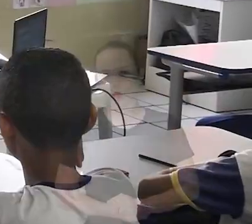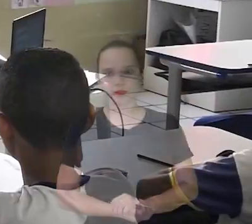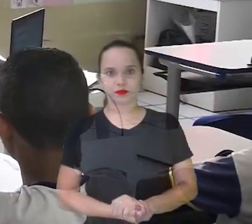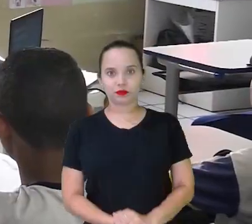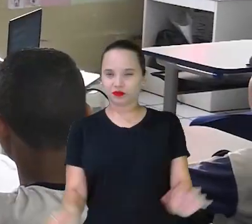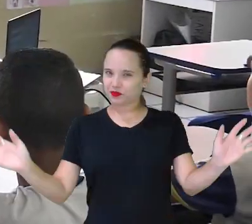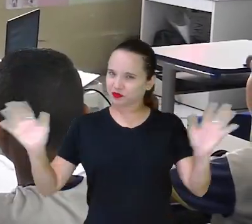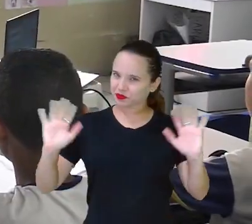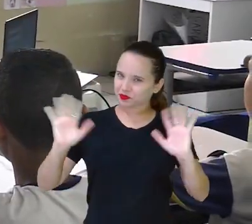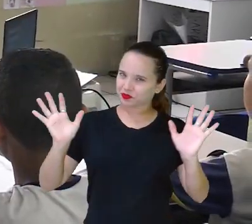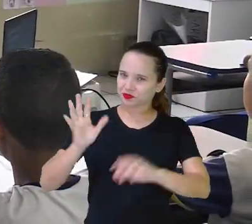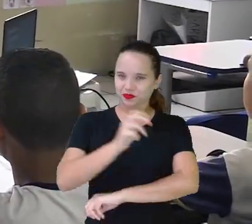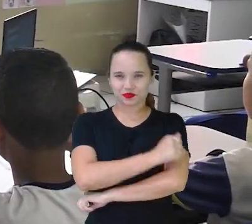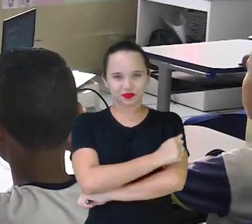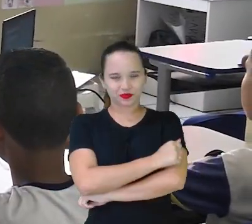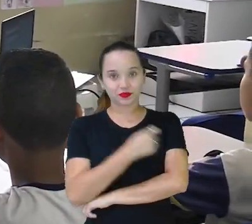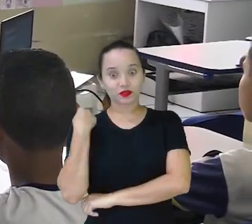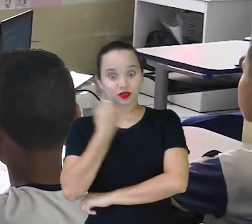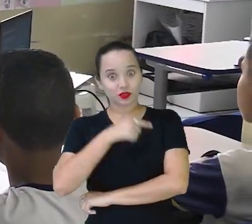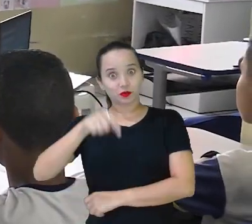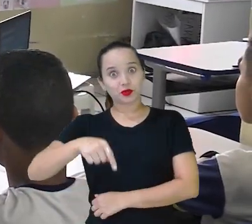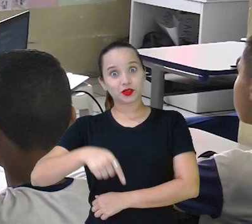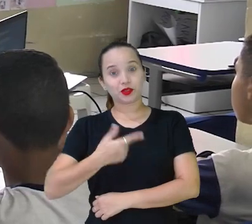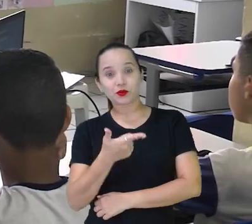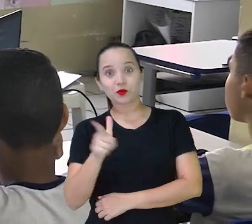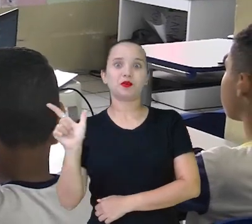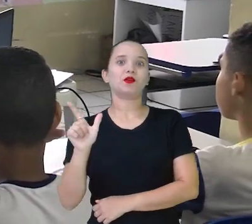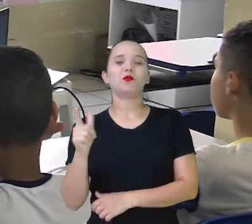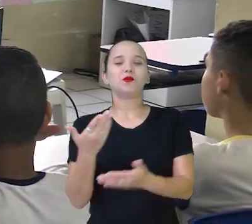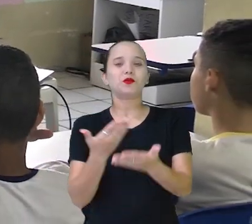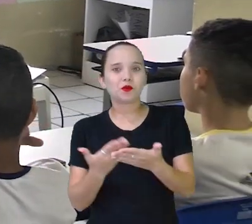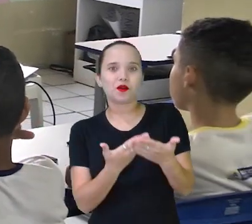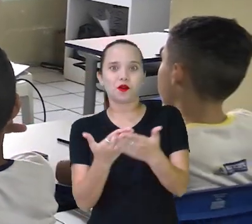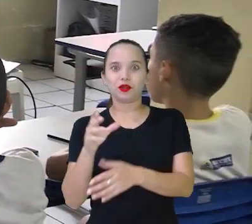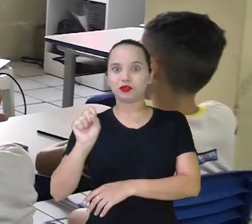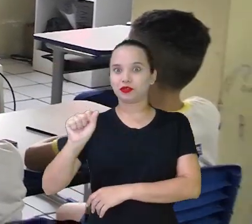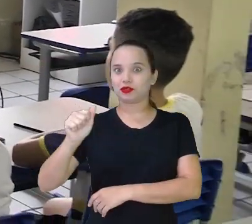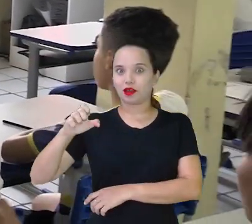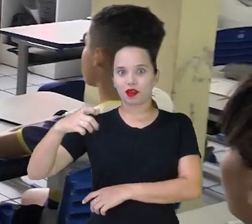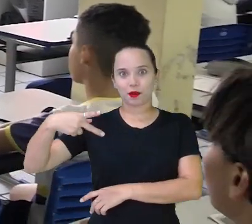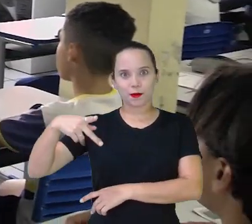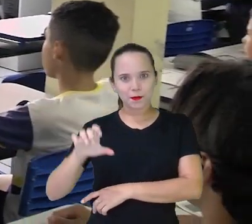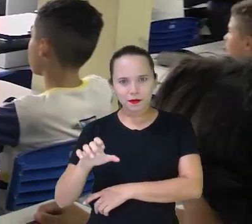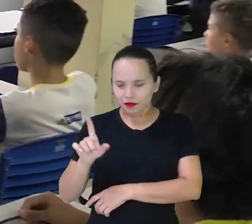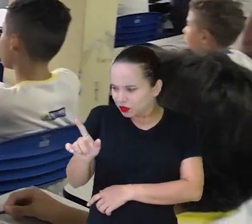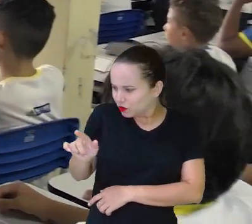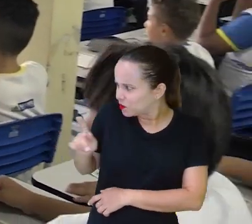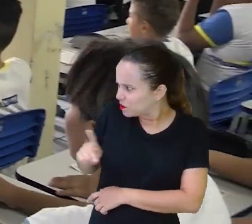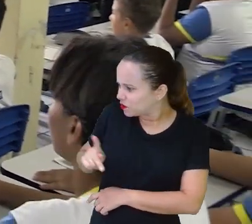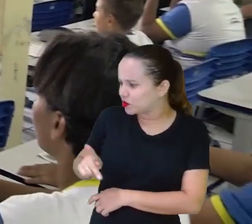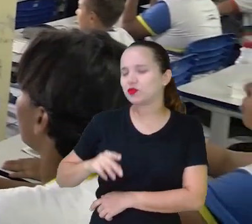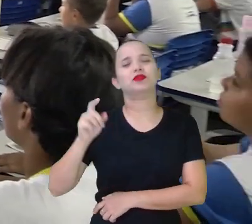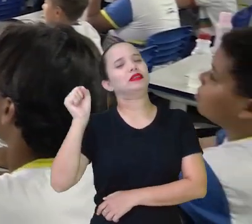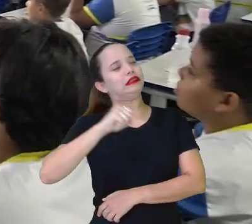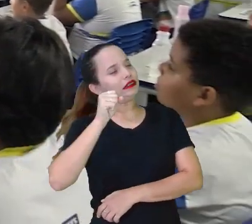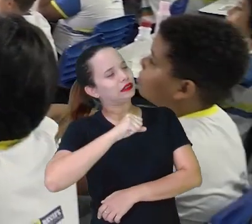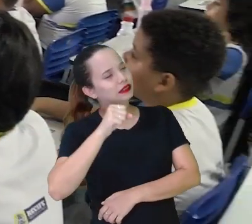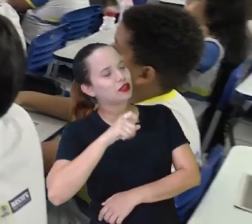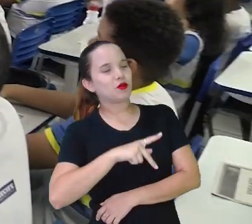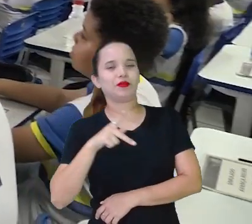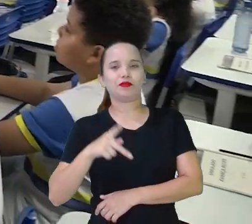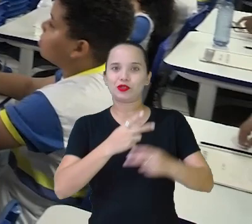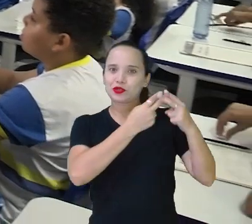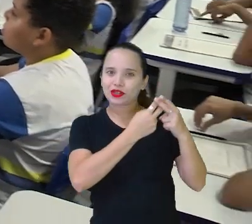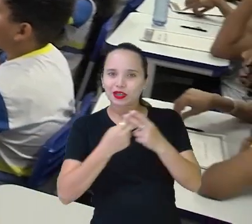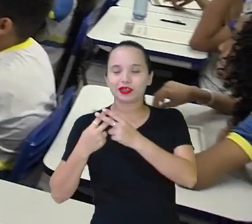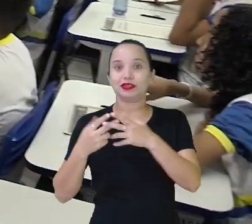Olá, estudantes! Estamos aqui hoje para mais uma aula do SAEP, não é isso, professora Márcia? É isso, professora Iris.